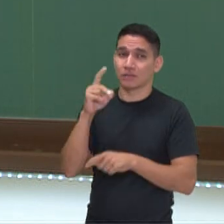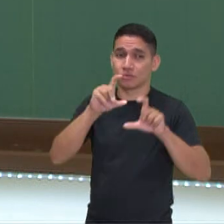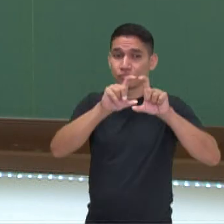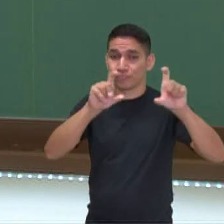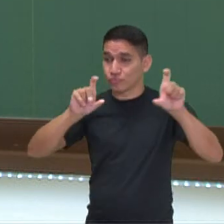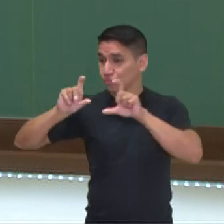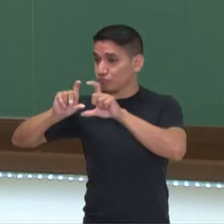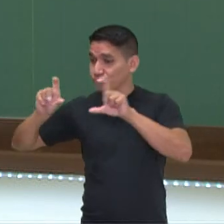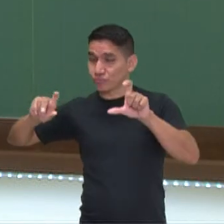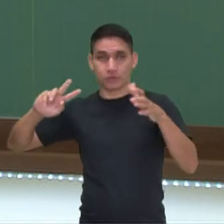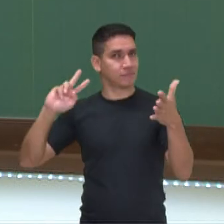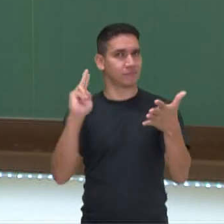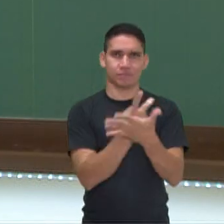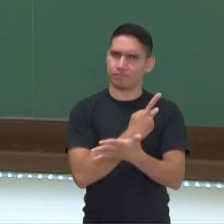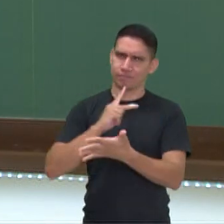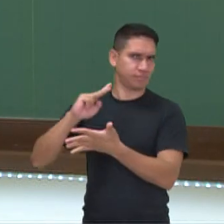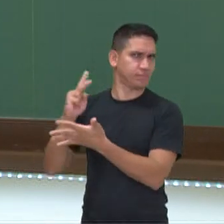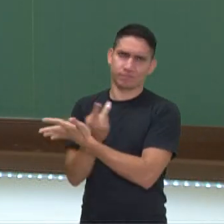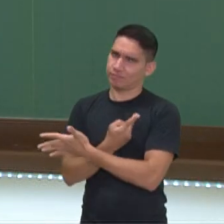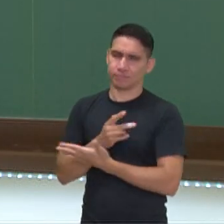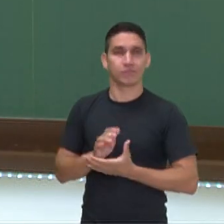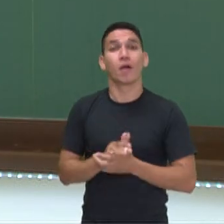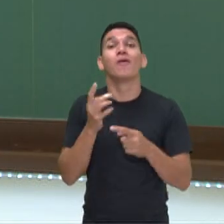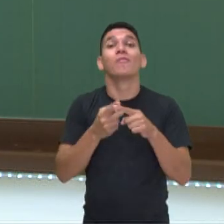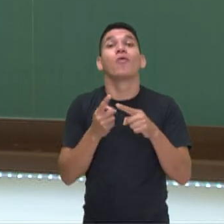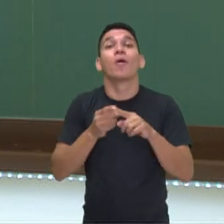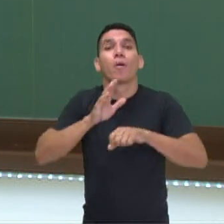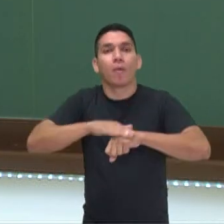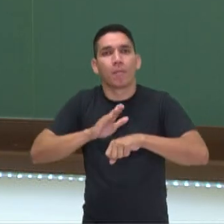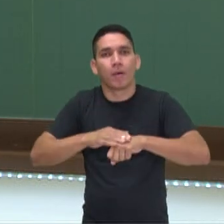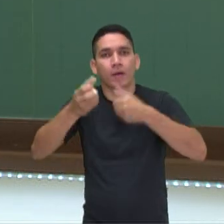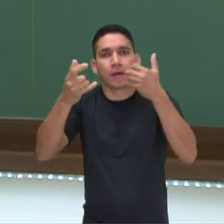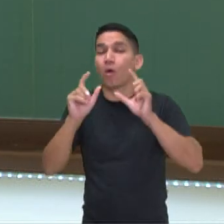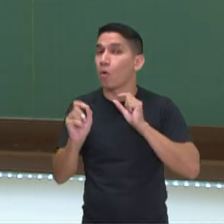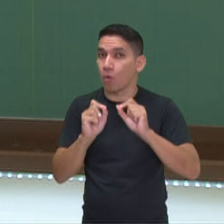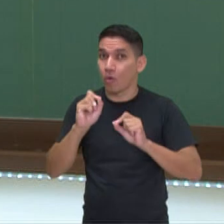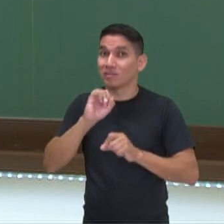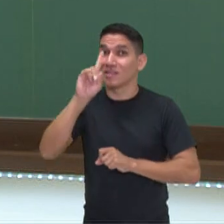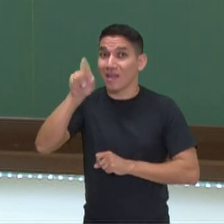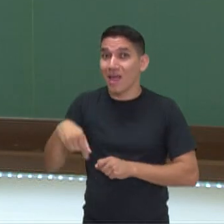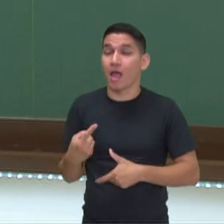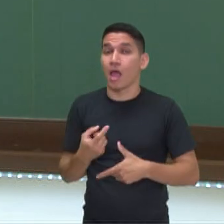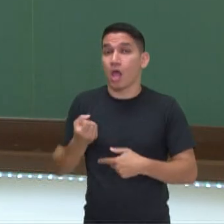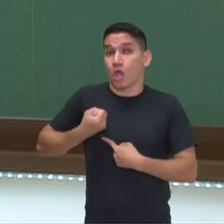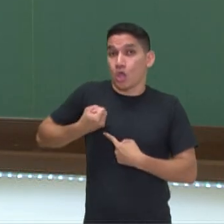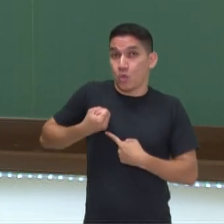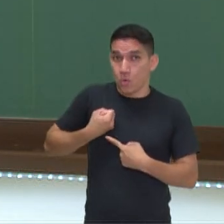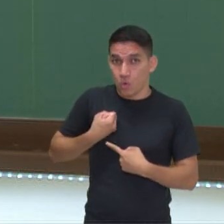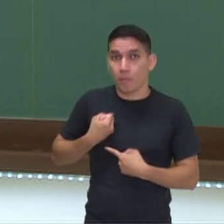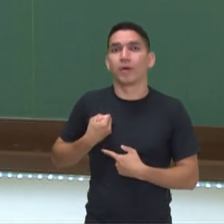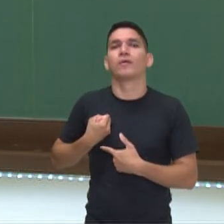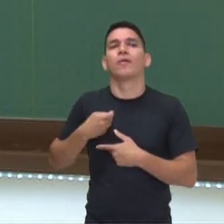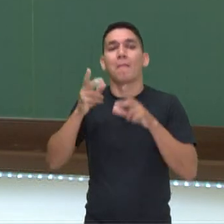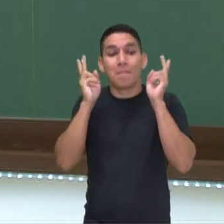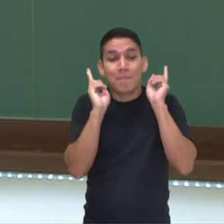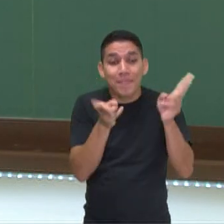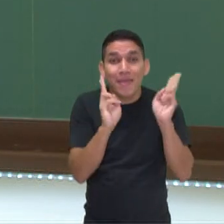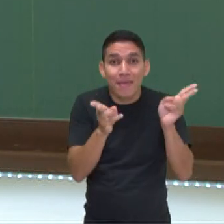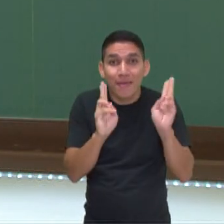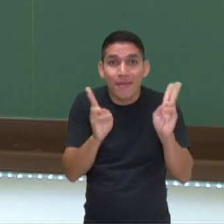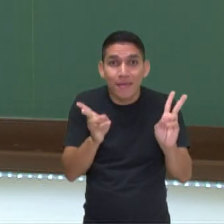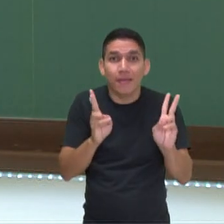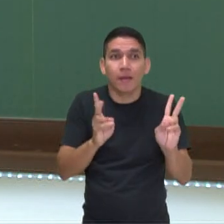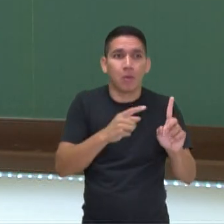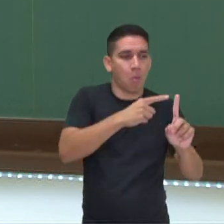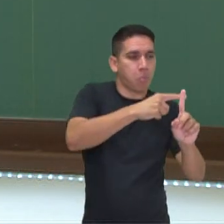elas estão erradas. Por quê? Porque quando nós dividimos números com o mesmo